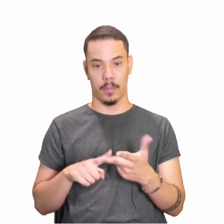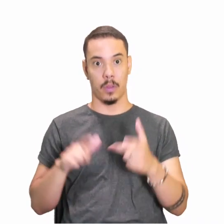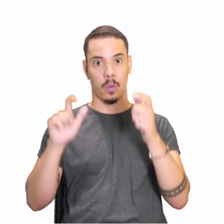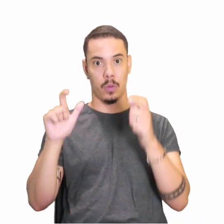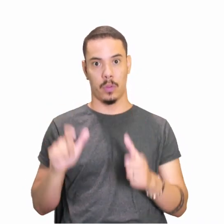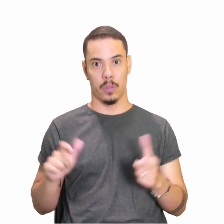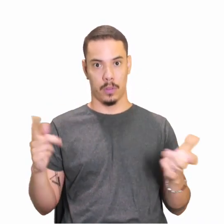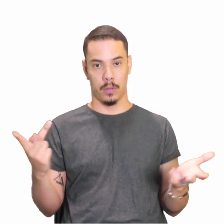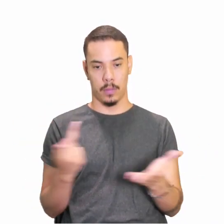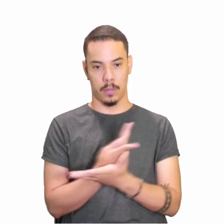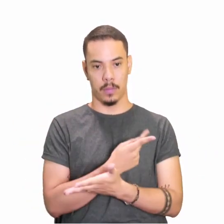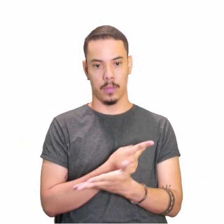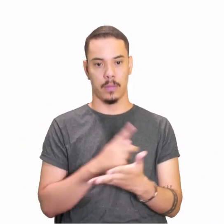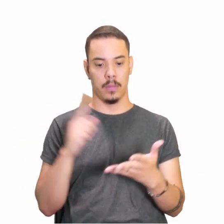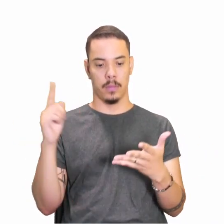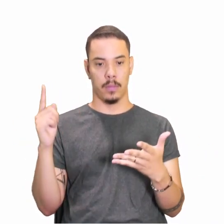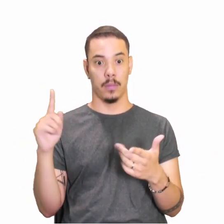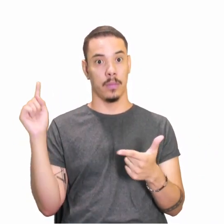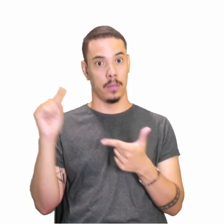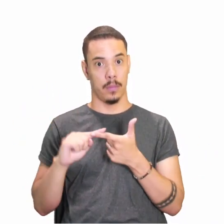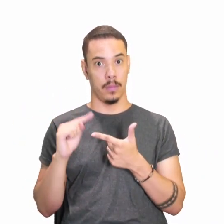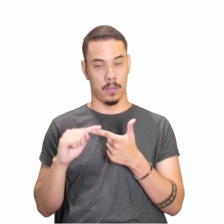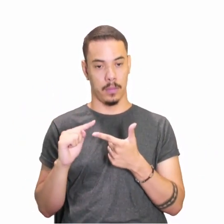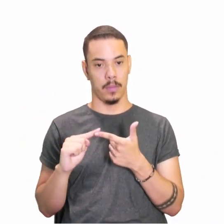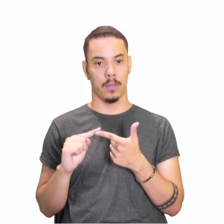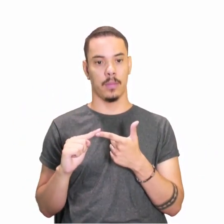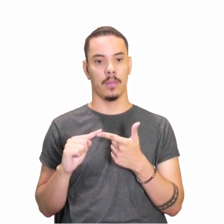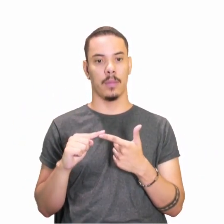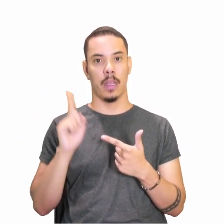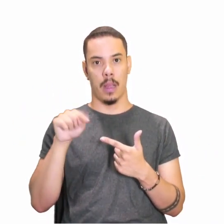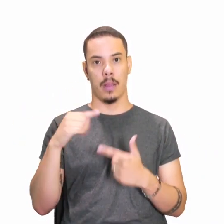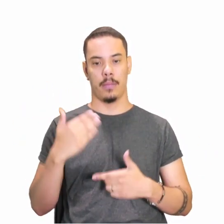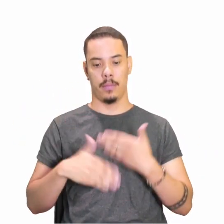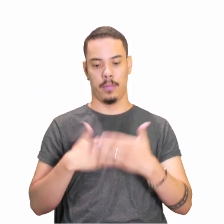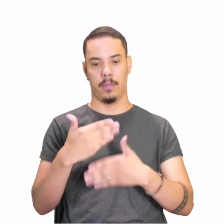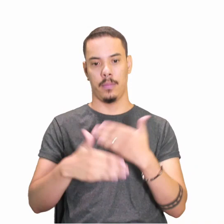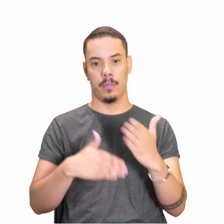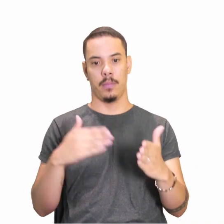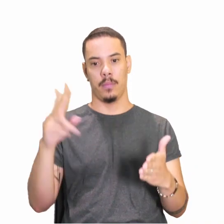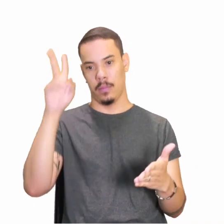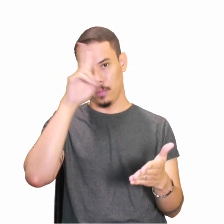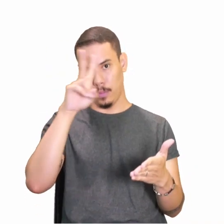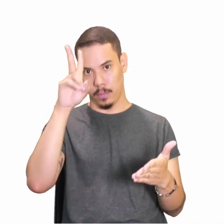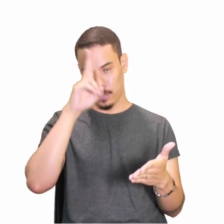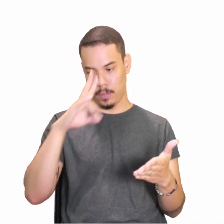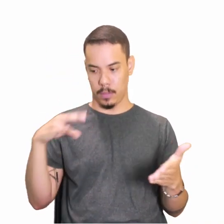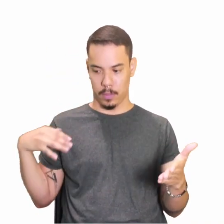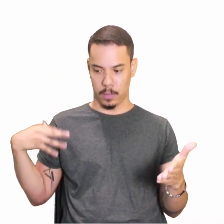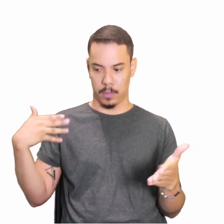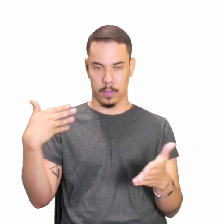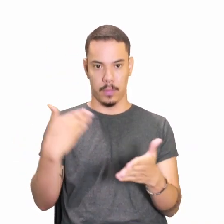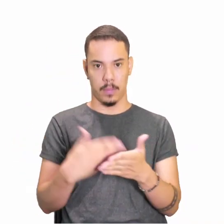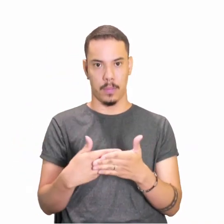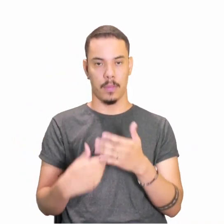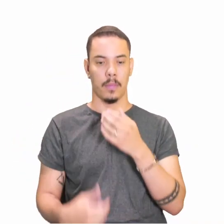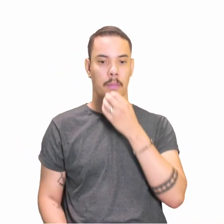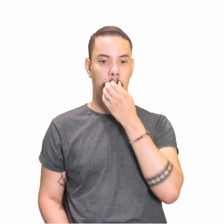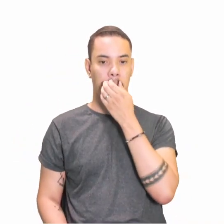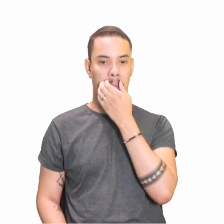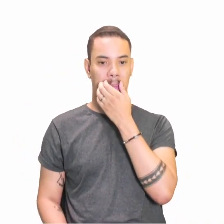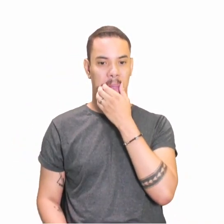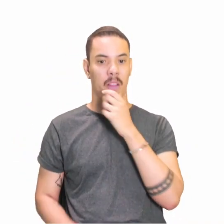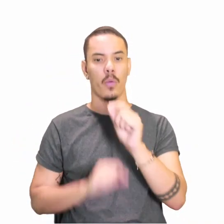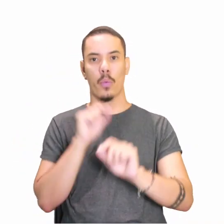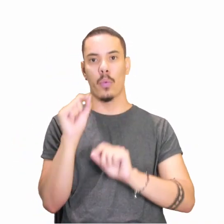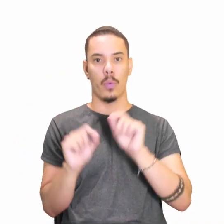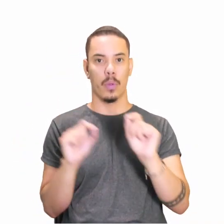aconteceu. A segunda parte da narrativa, que é o desenvolvimento, ou a complicação, ou clímax. O